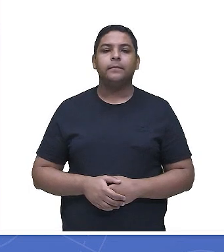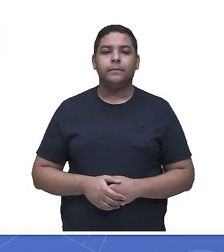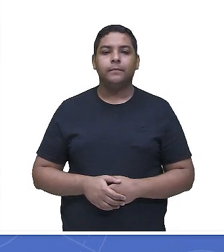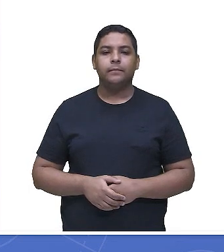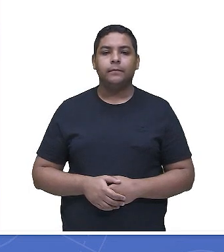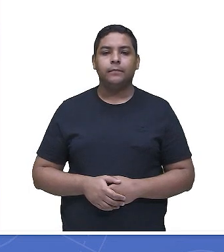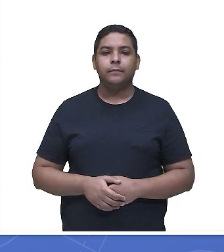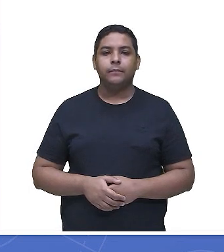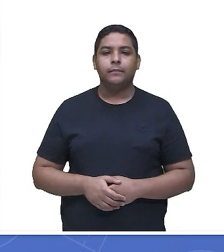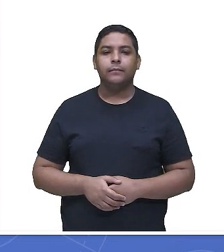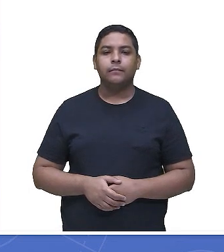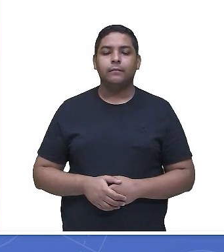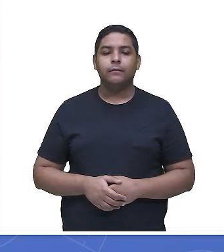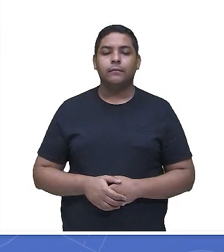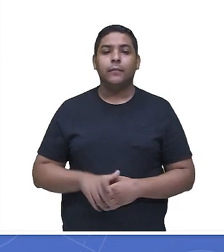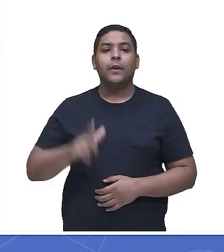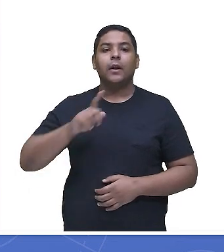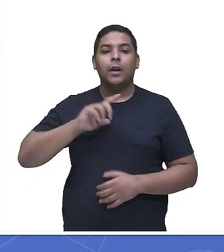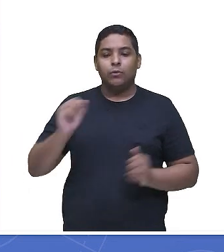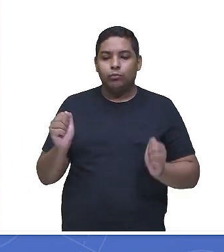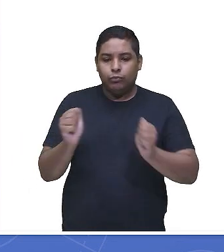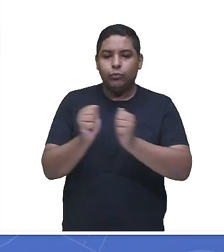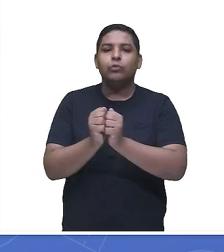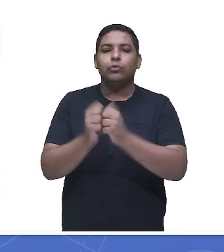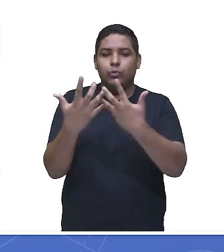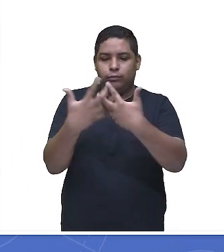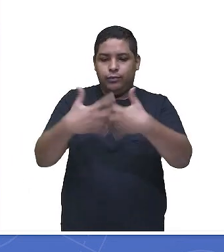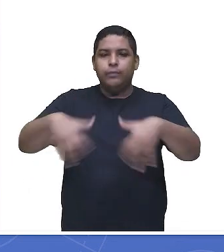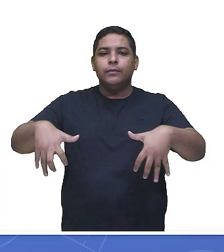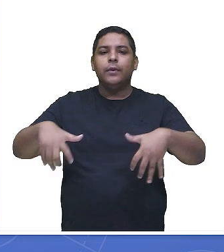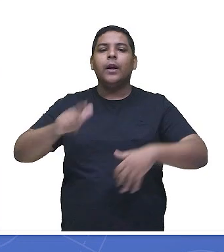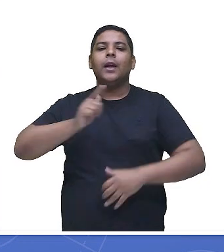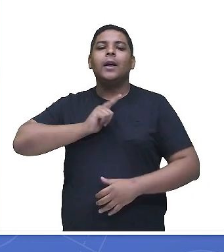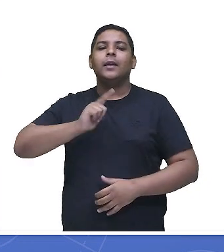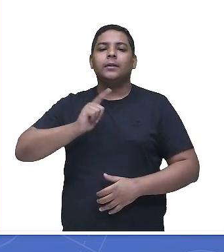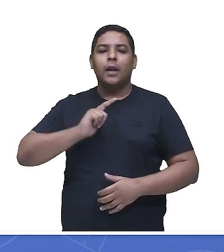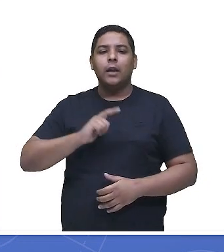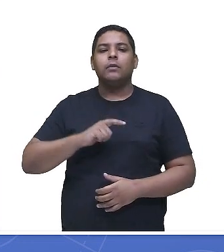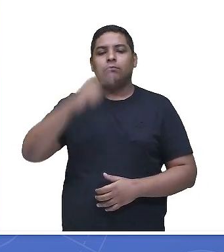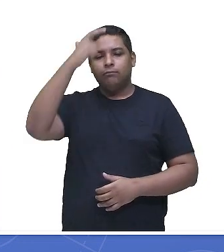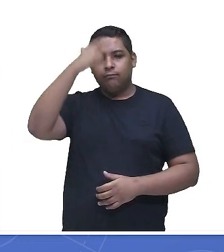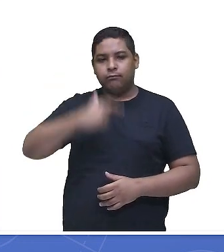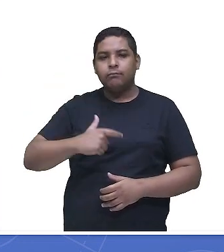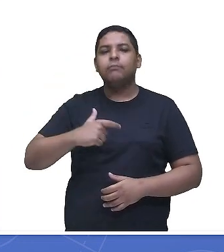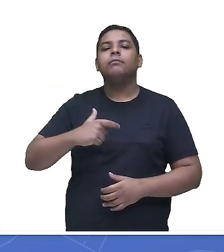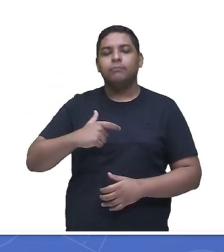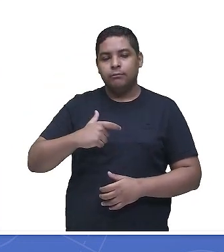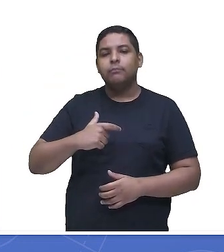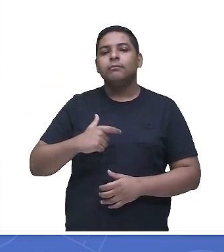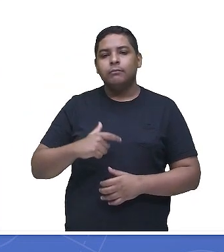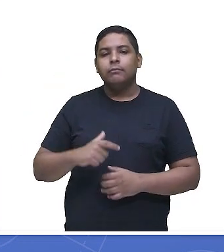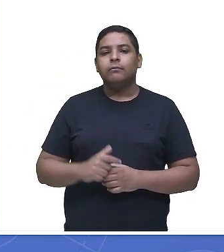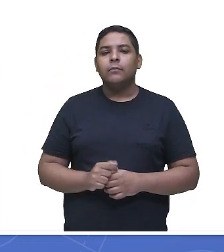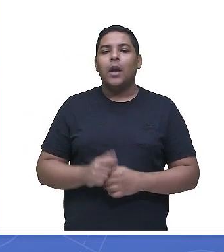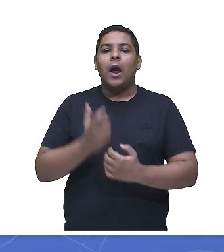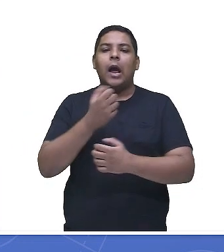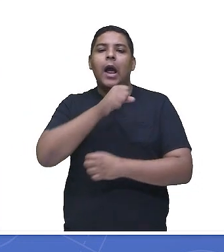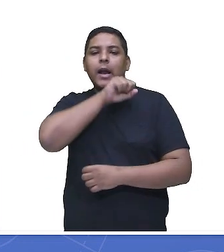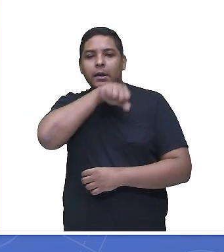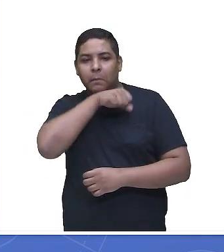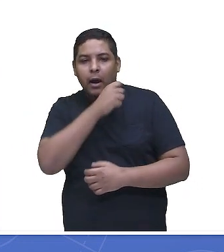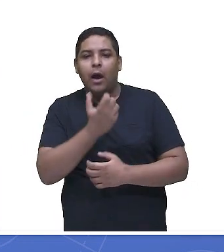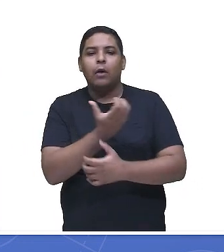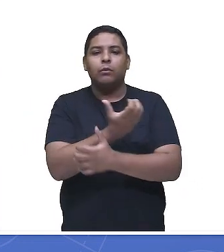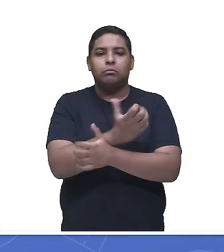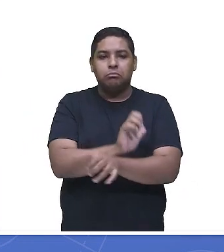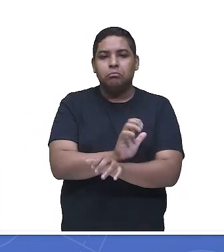aí, gente, a reunião de sistemas, eu tenho um organismo ou um indivíduo, ok? Gente, outro conceito bem